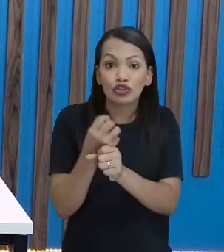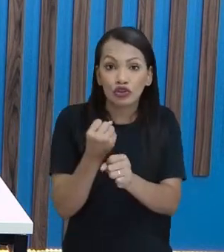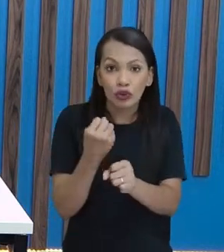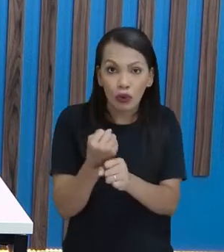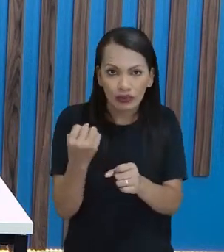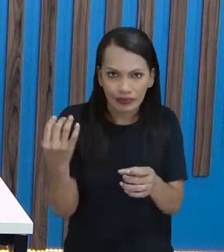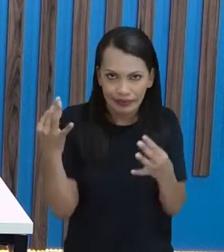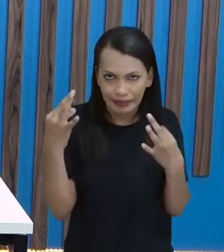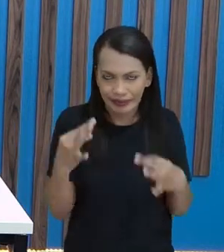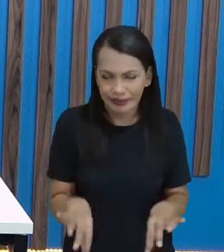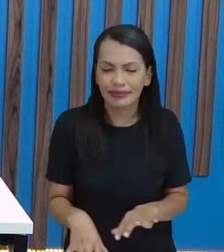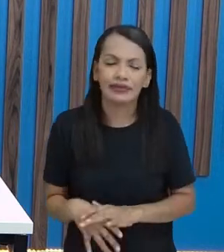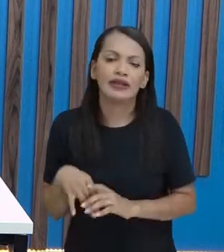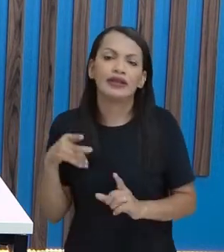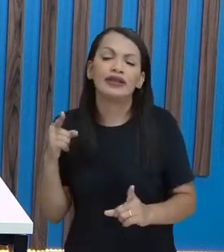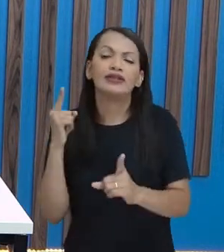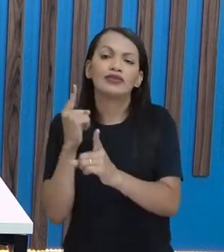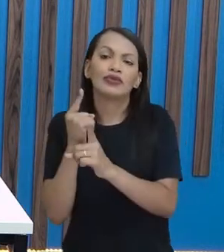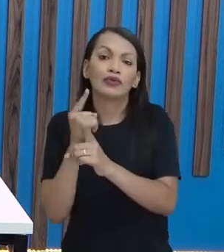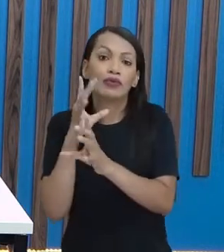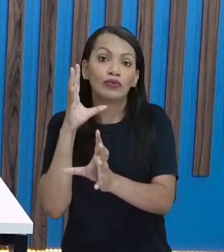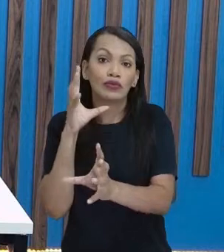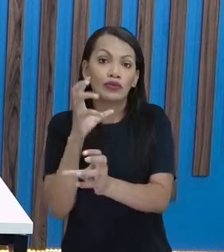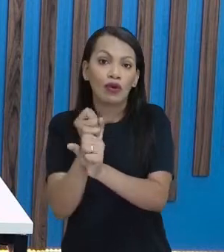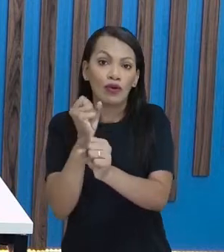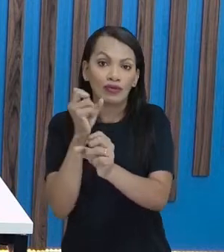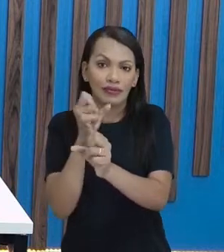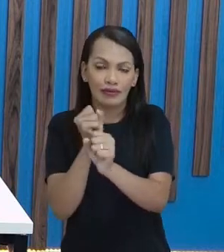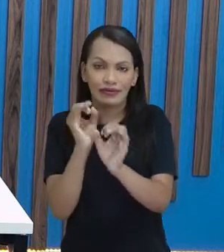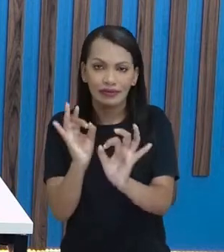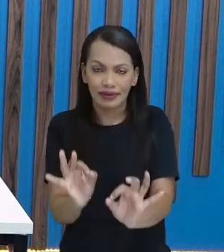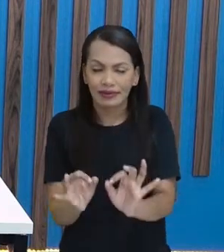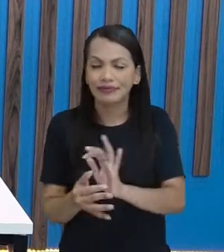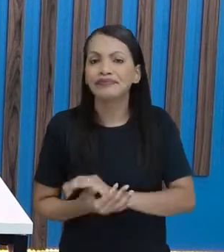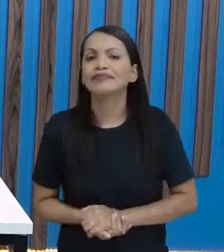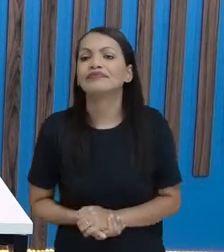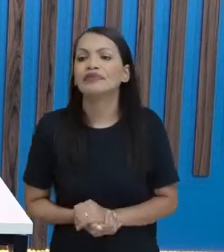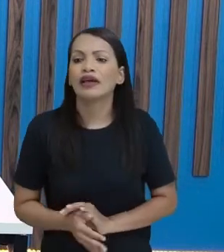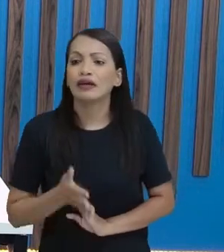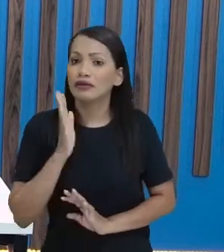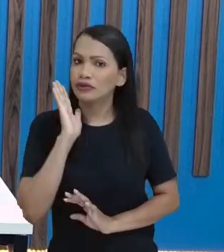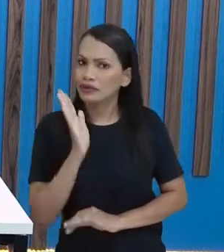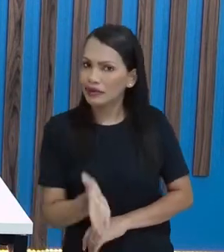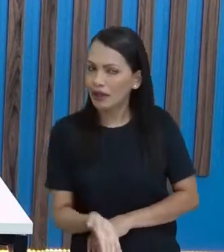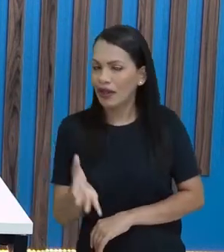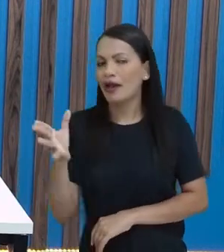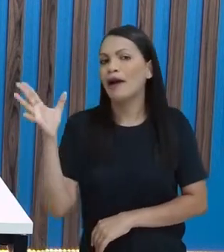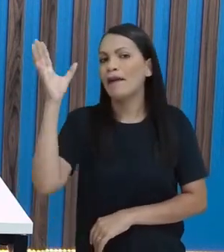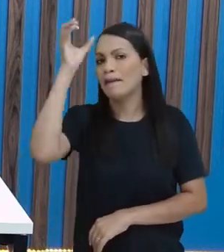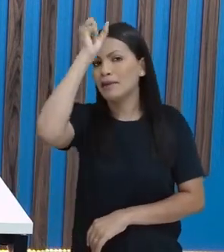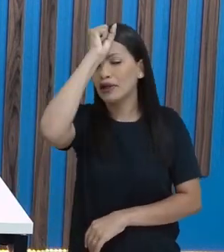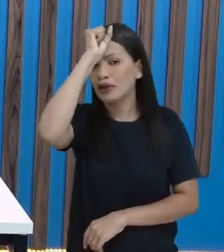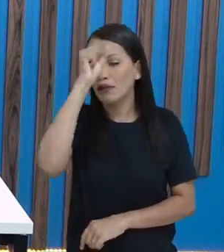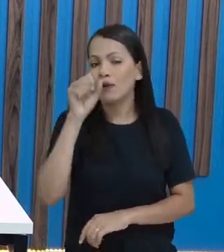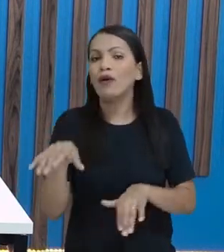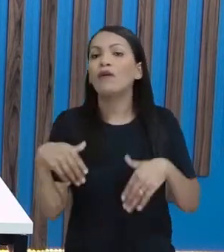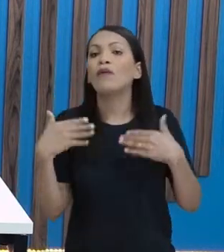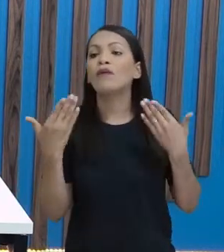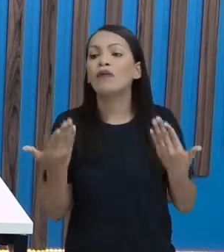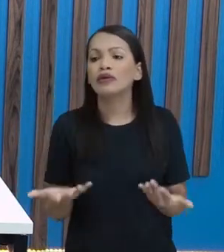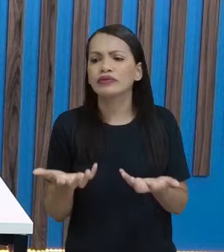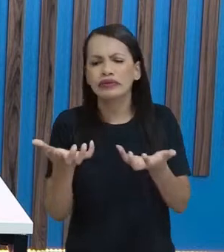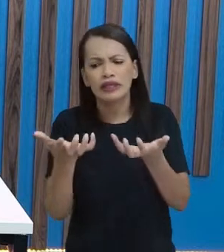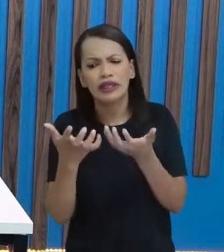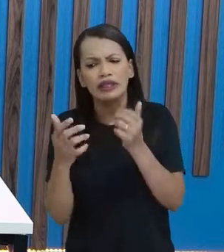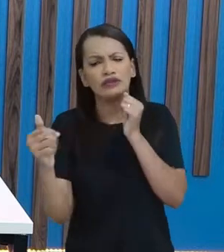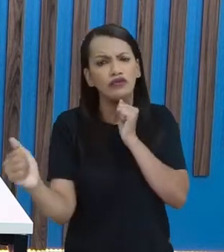da coleção e descobriu o total, tá certo? E aí a gente já aprendeu que quando a gente quer juntar, quando